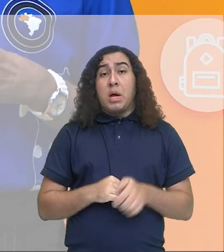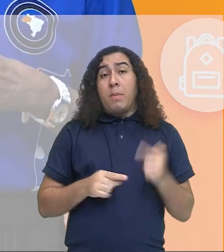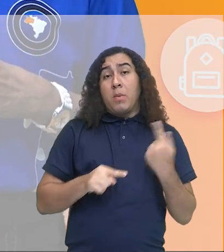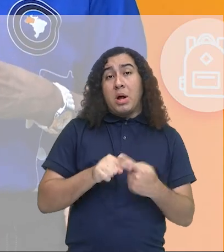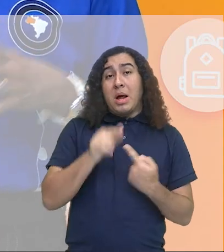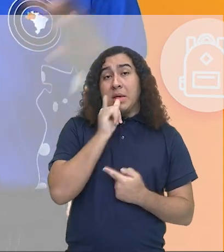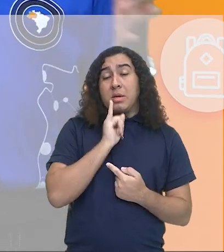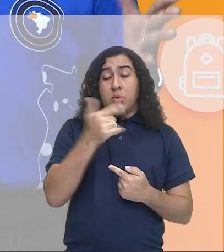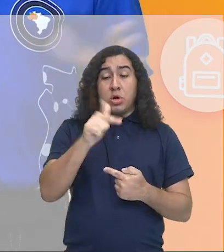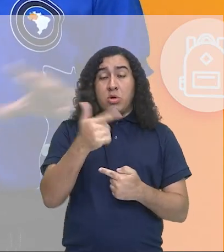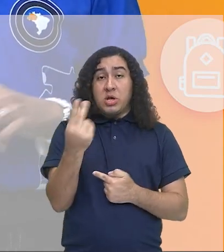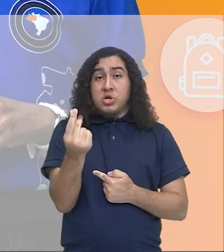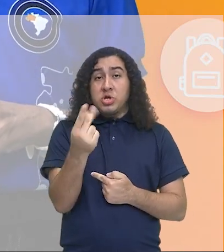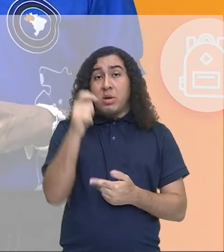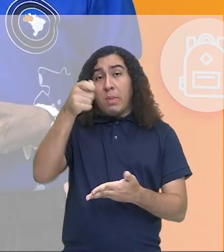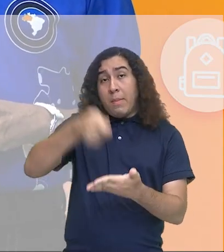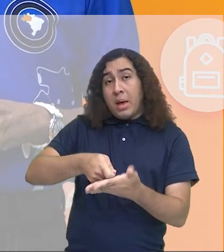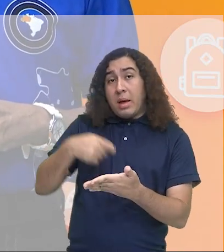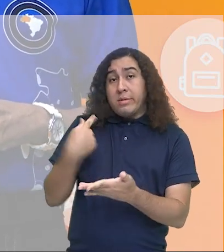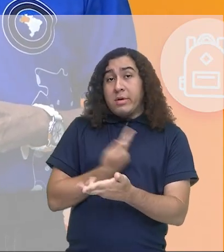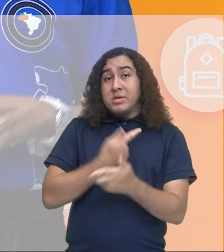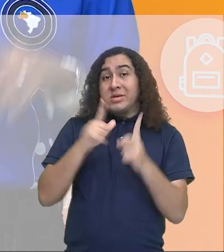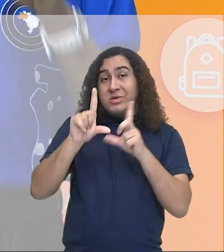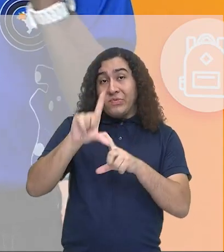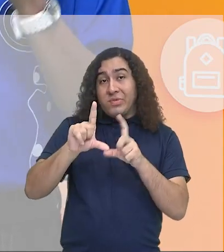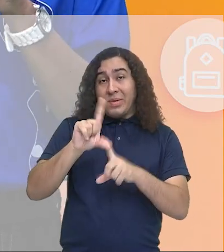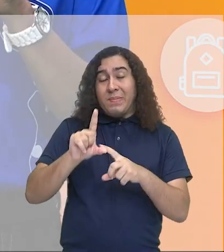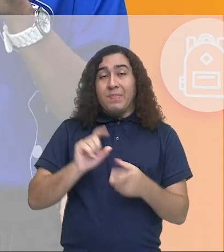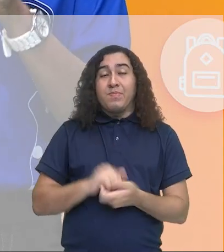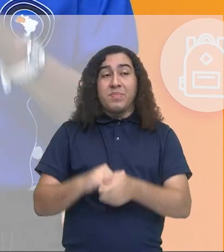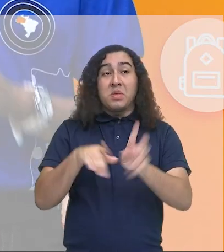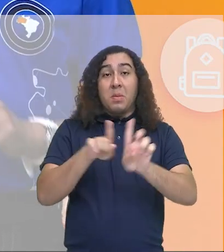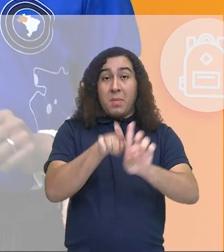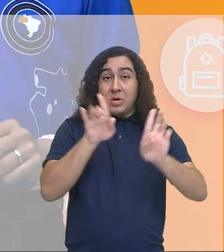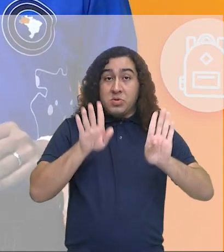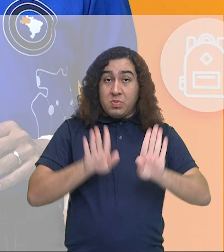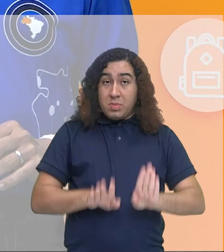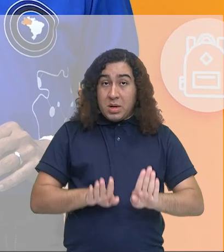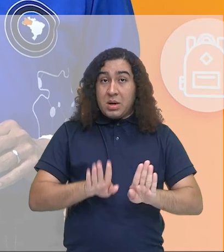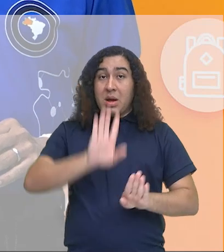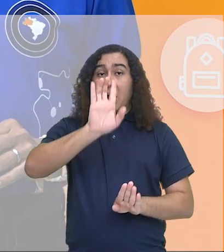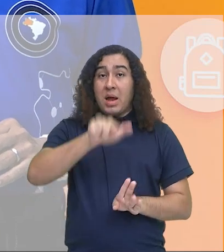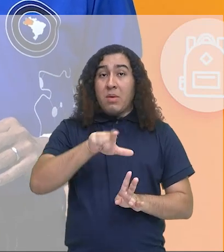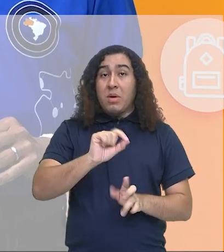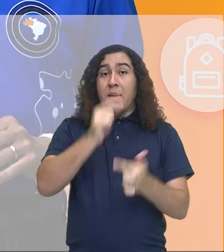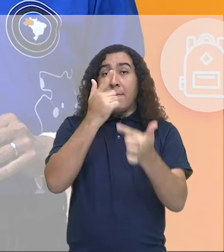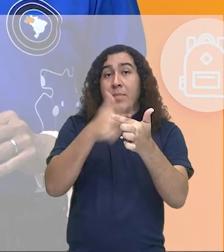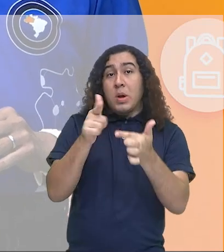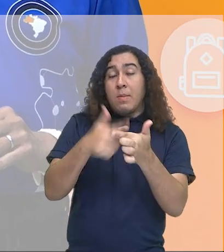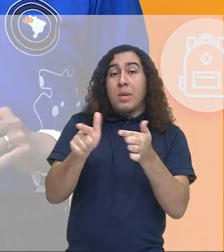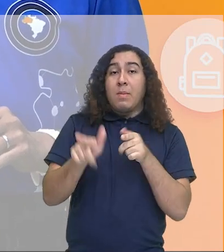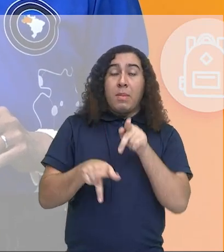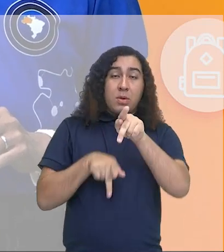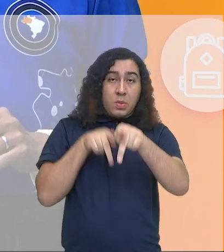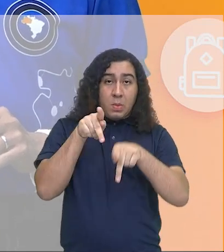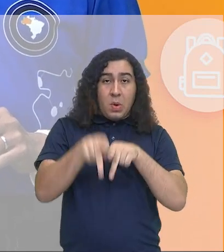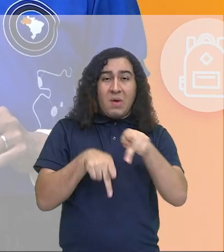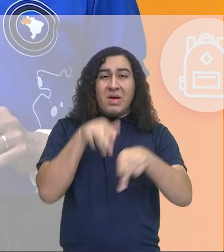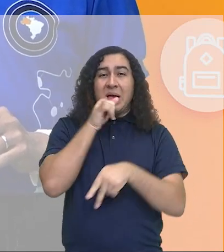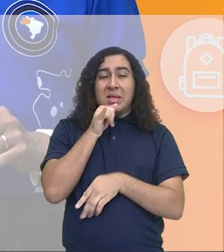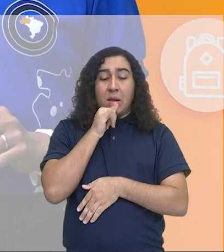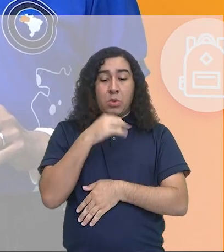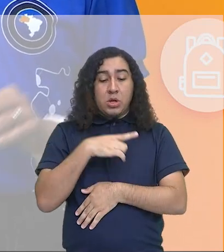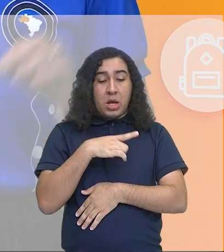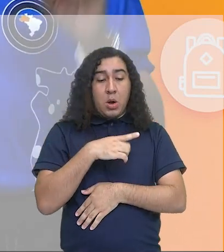dinheiro suficiente para pagar as nossas contas. Mas, na verdade, são questões públicas. Ora, eu tenho